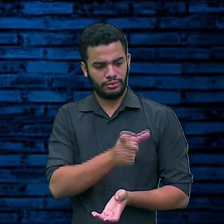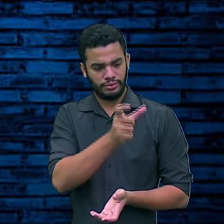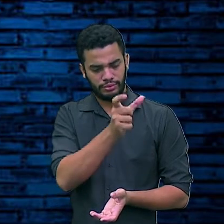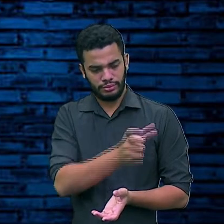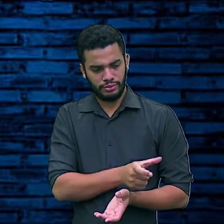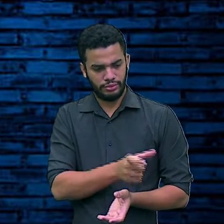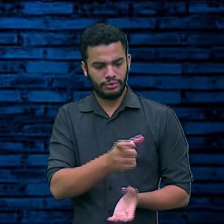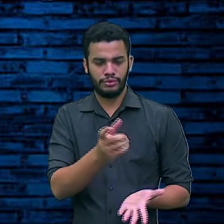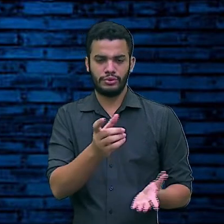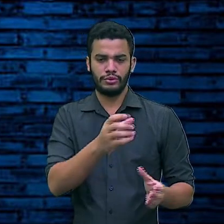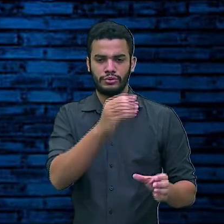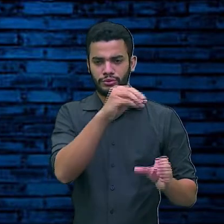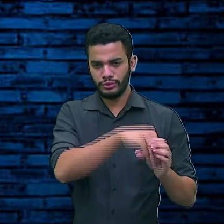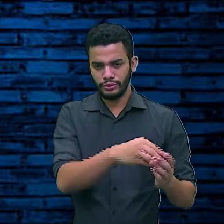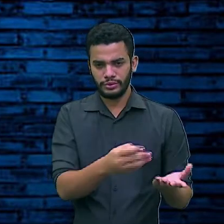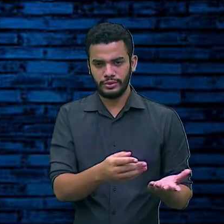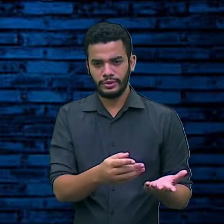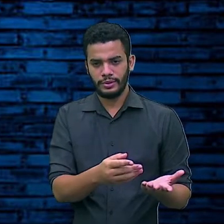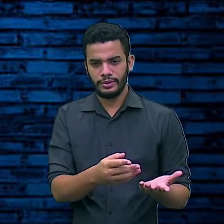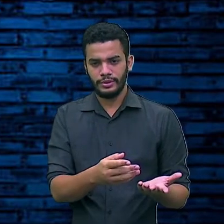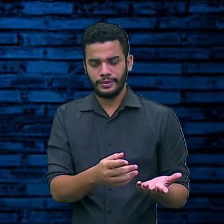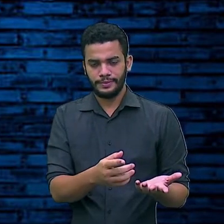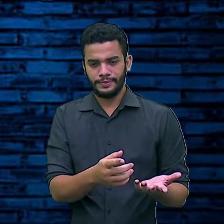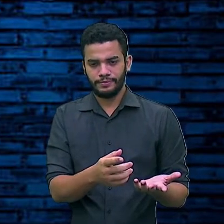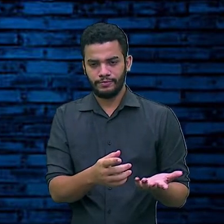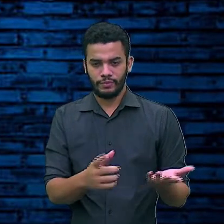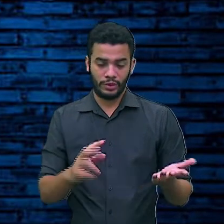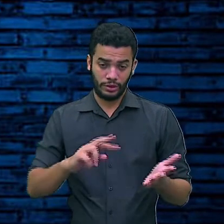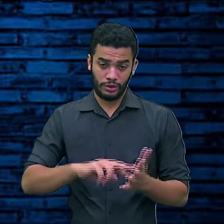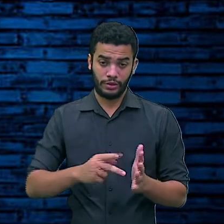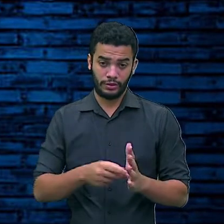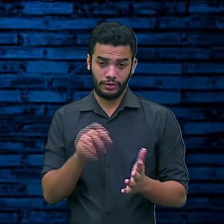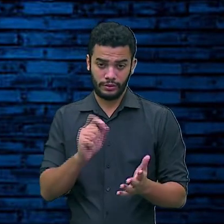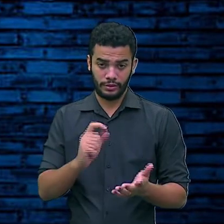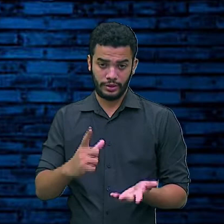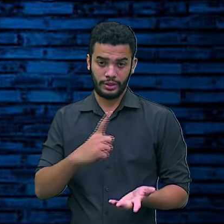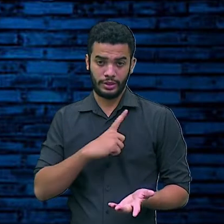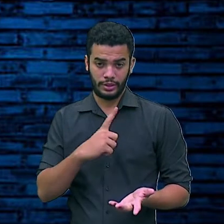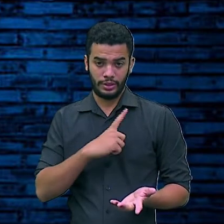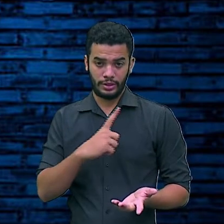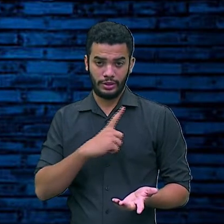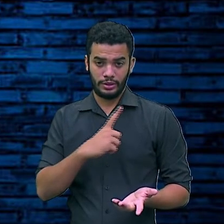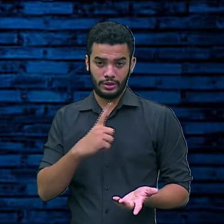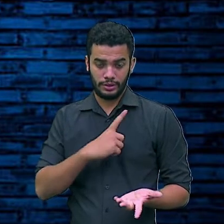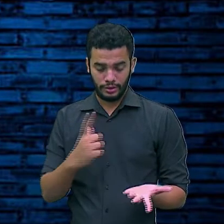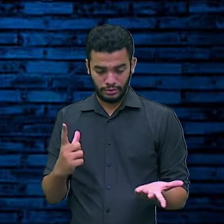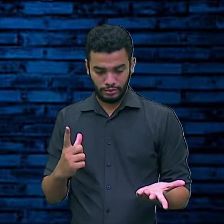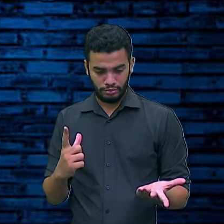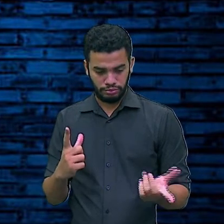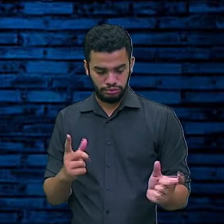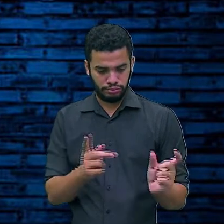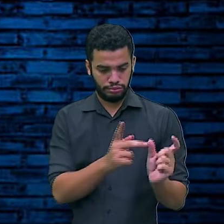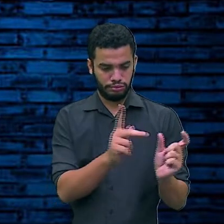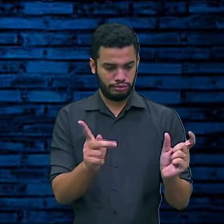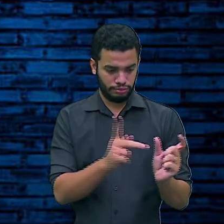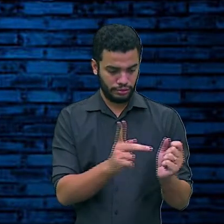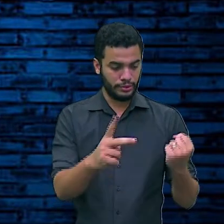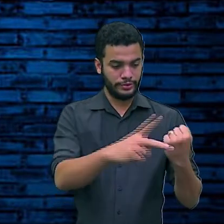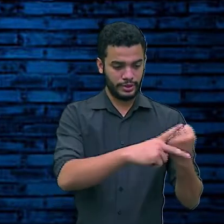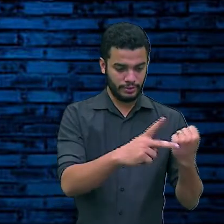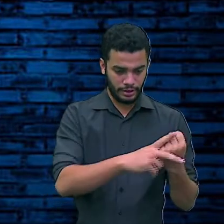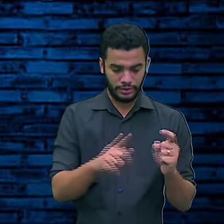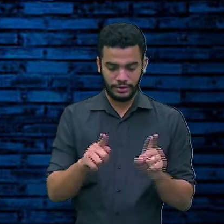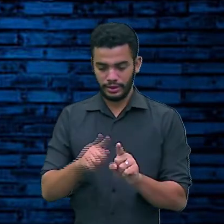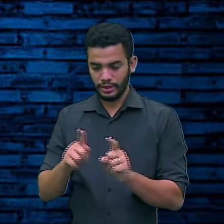predicativo do sujeito aí, ele pode ser núcleo de um predicado nominal e de um predicado verbo nominal, né? Deixei claro.